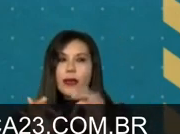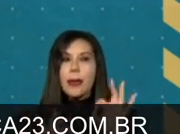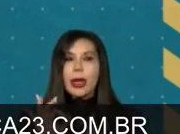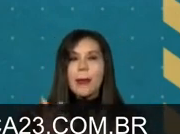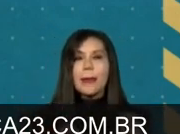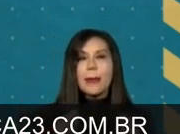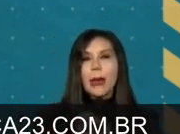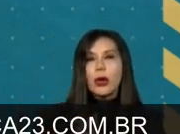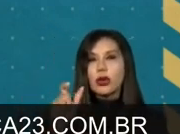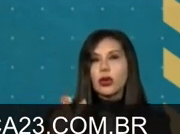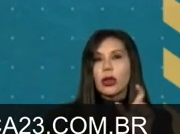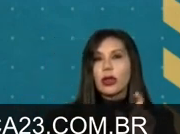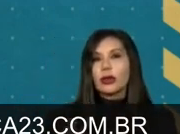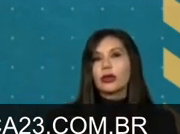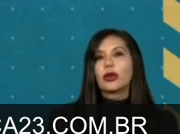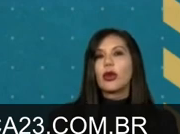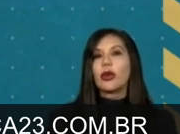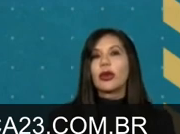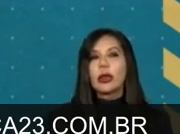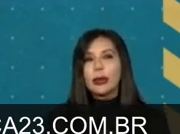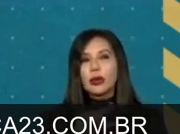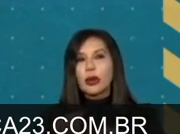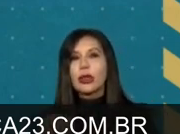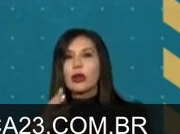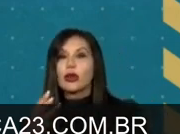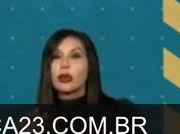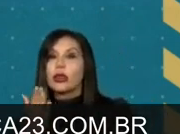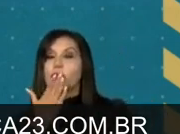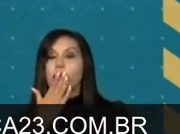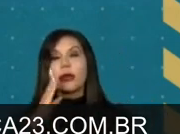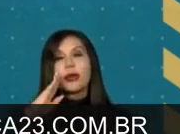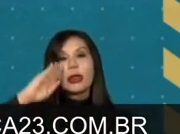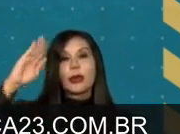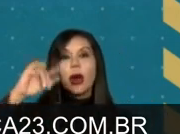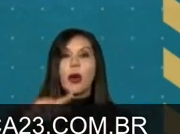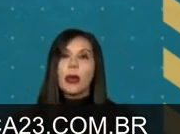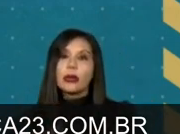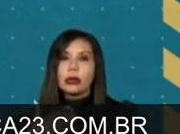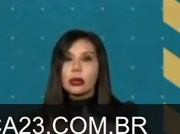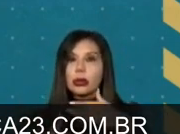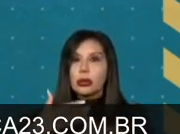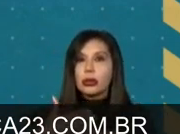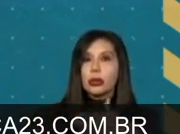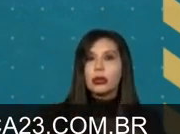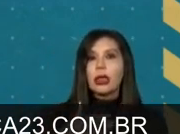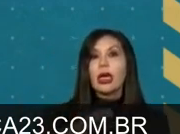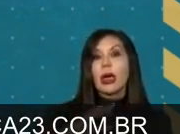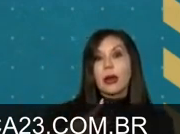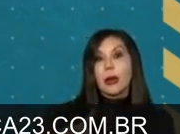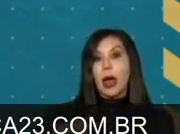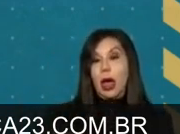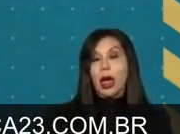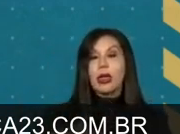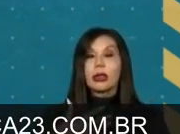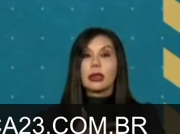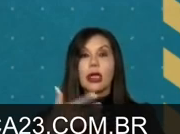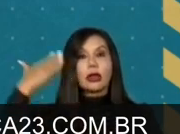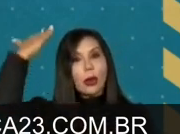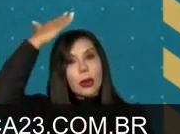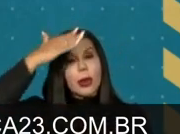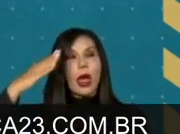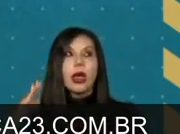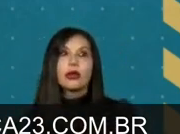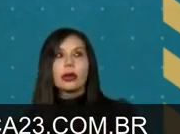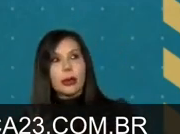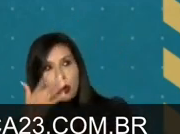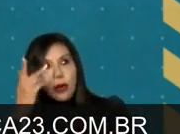abastecer justamente os 30 times da Liga Mãe. O desempenho dele pelo Capitanes da Cidade do México já vinha causando